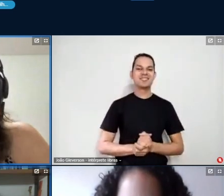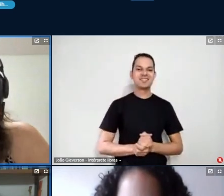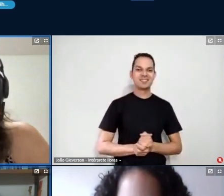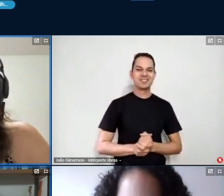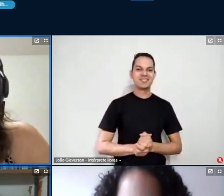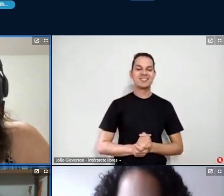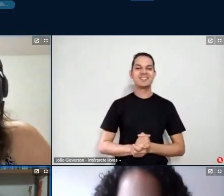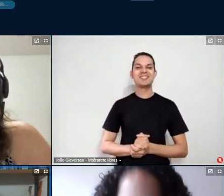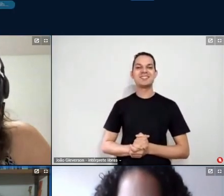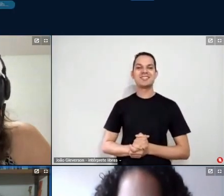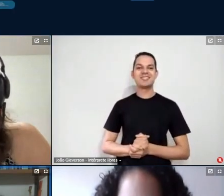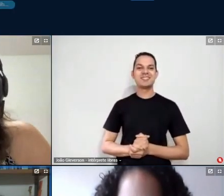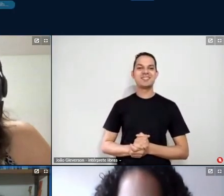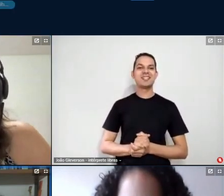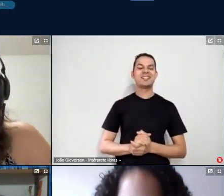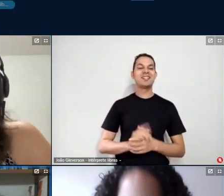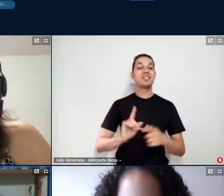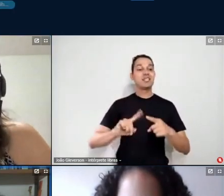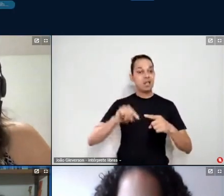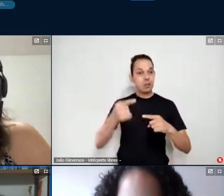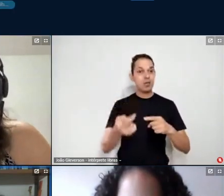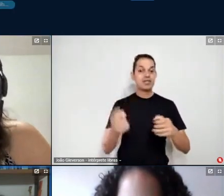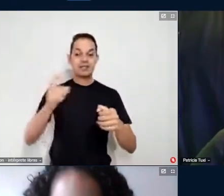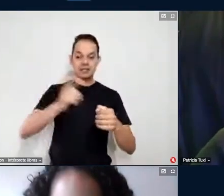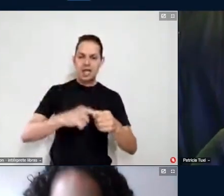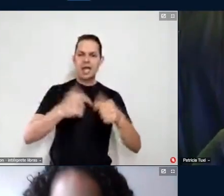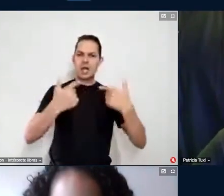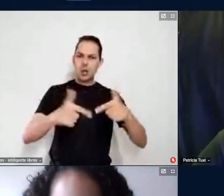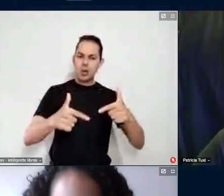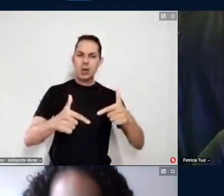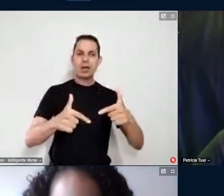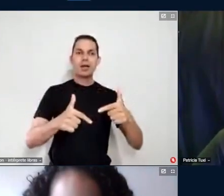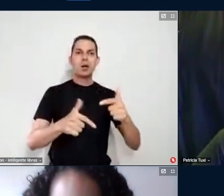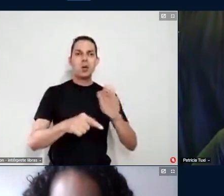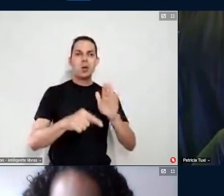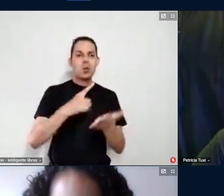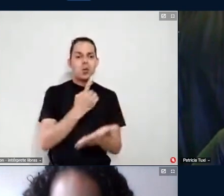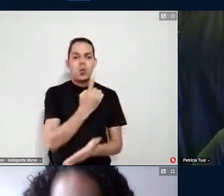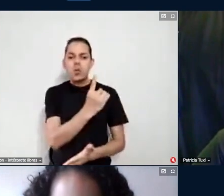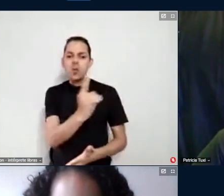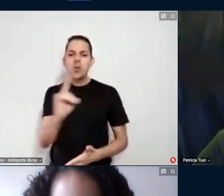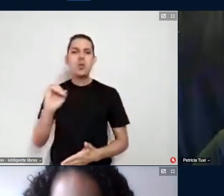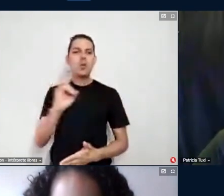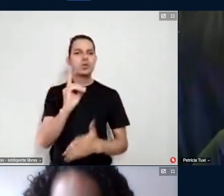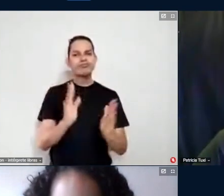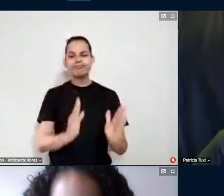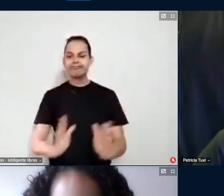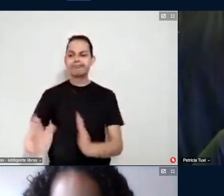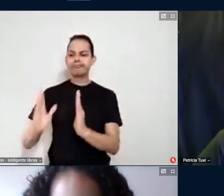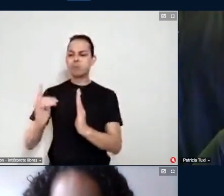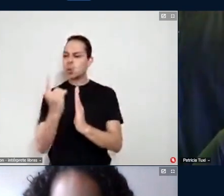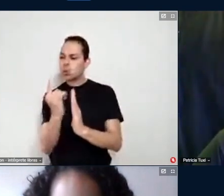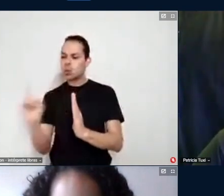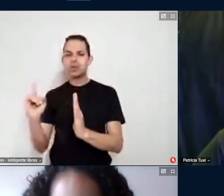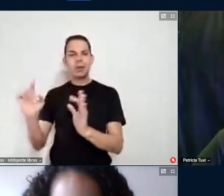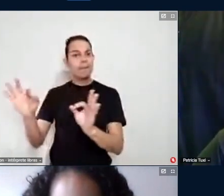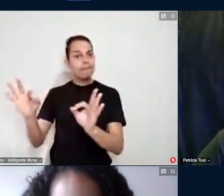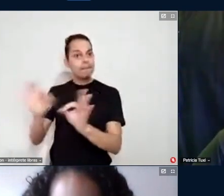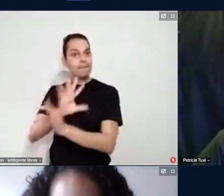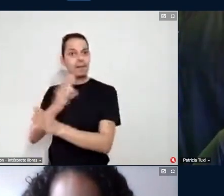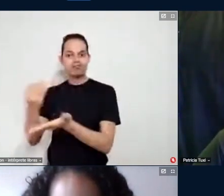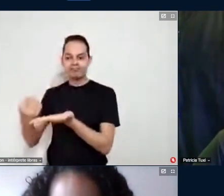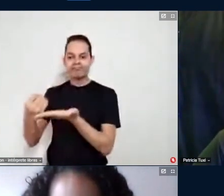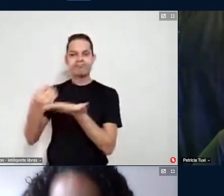e depois botar a mão na massa de novo, só para terminar essa última etapa antes de entregar e ser